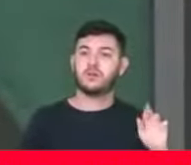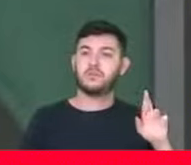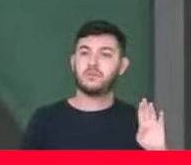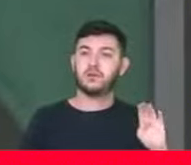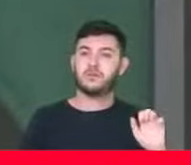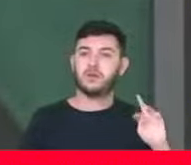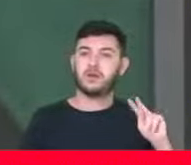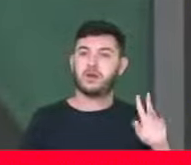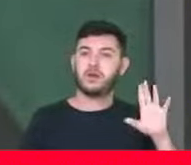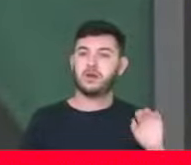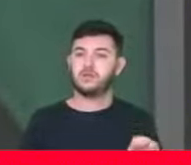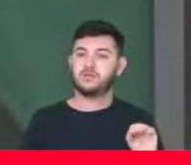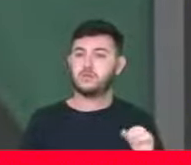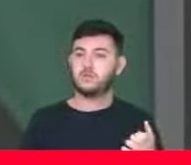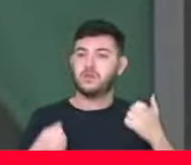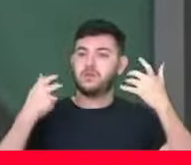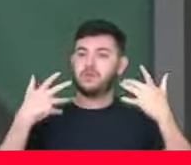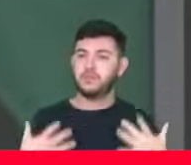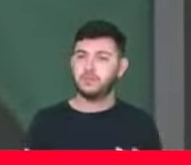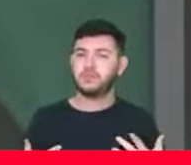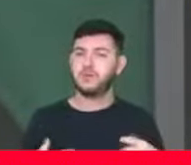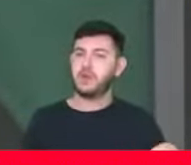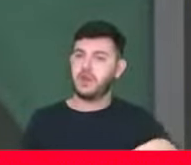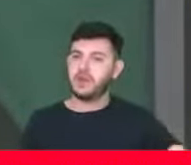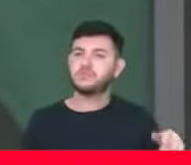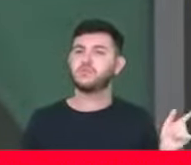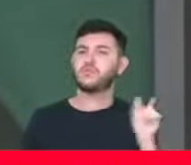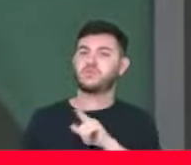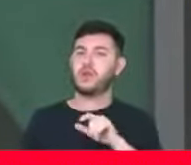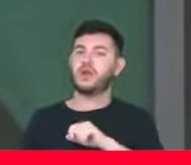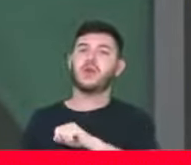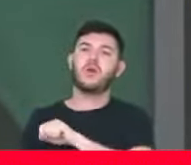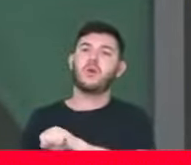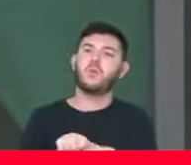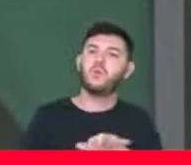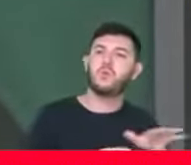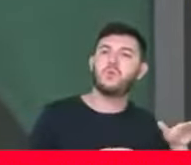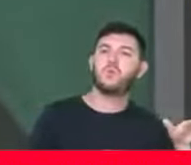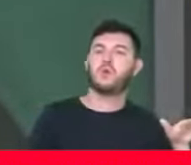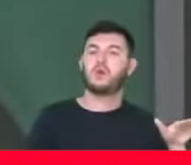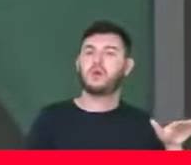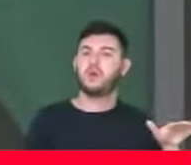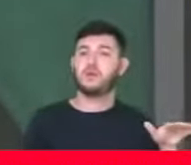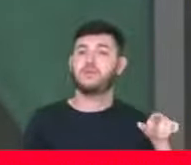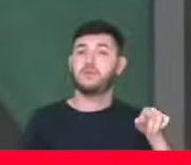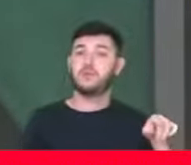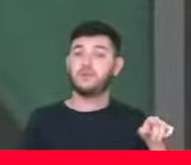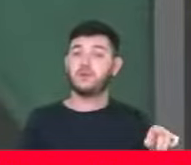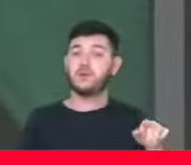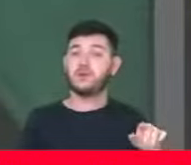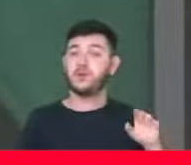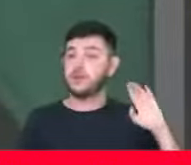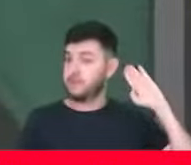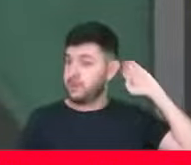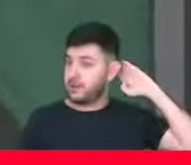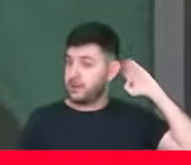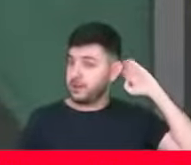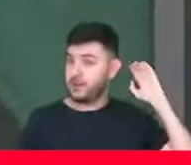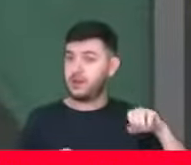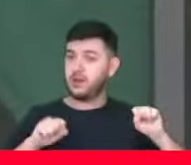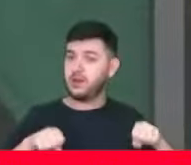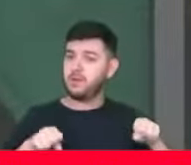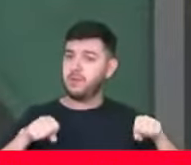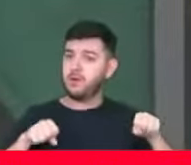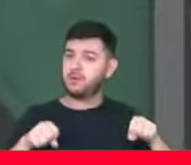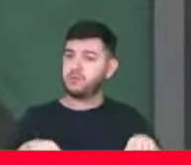arrastam multidões. Foi em Belém, não só na moto carreata que se deslocou até a doca de